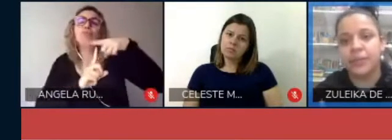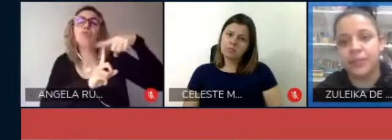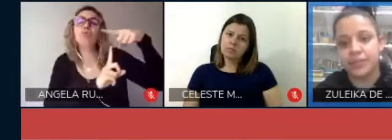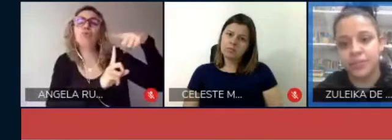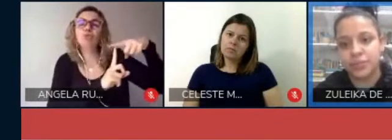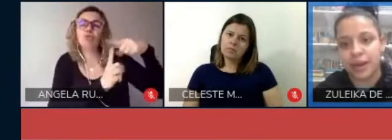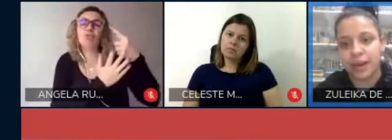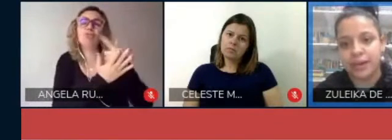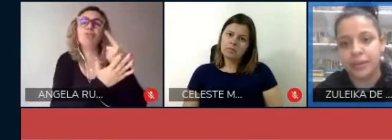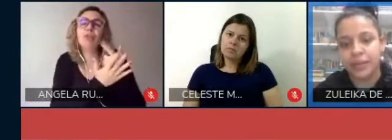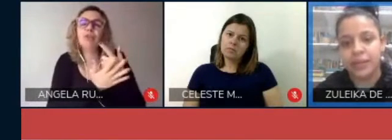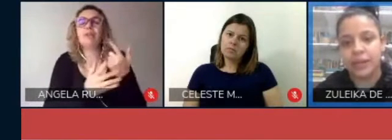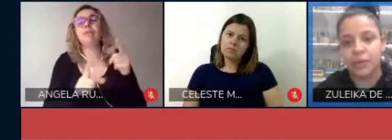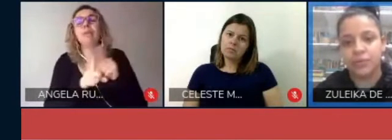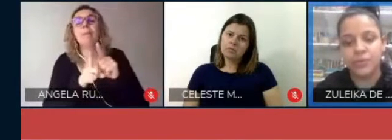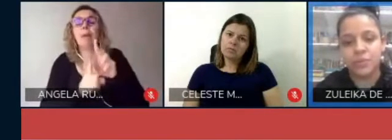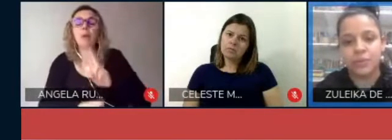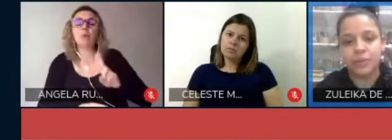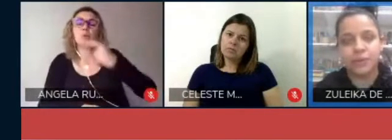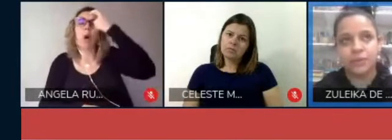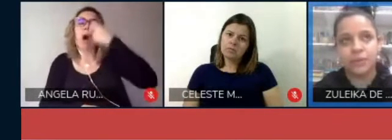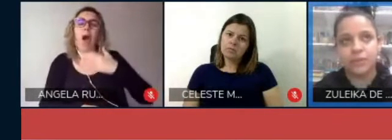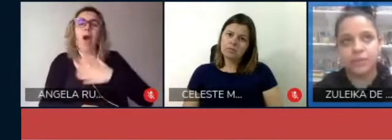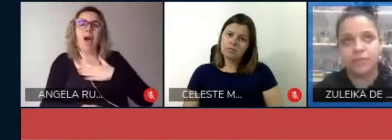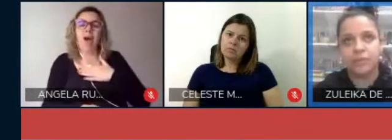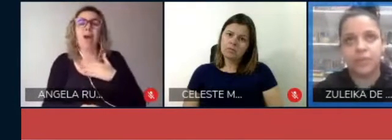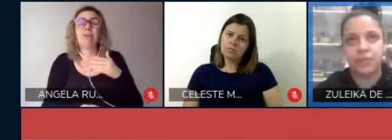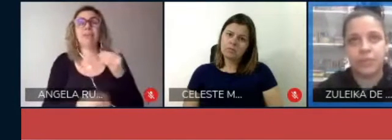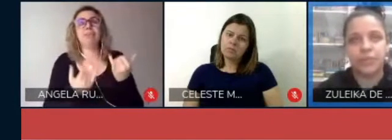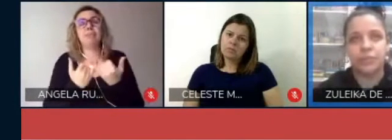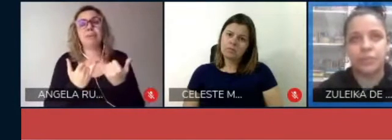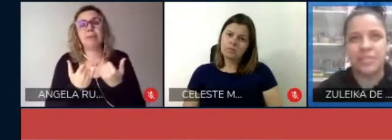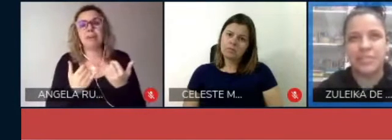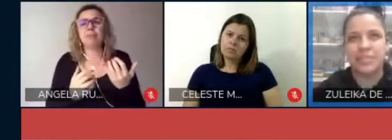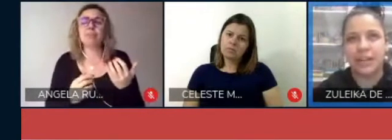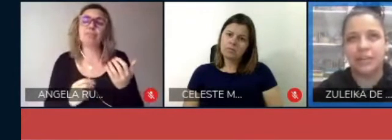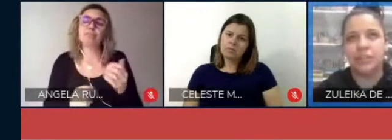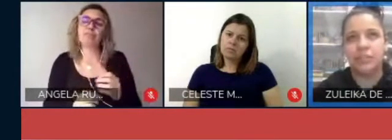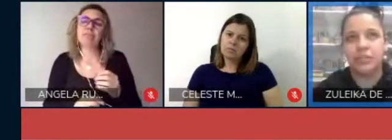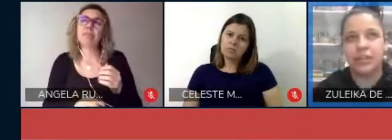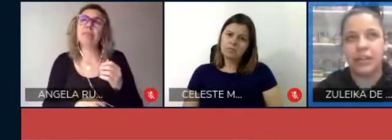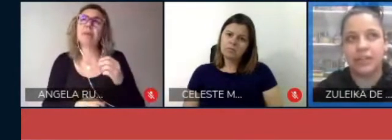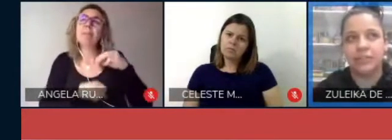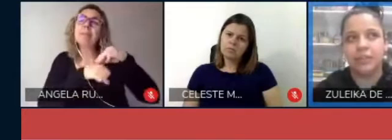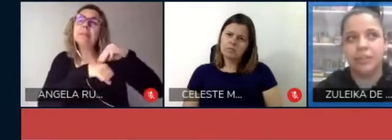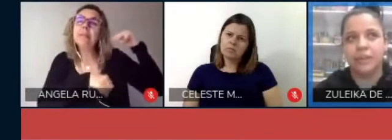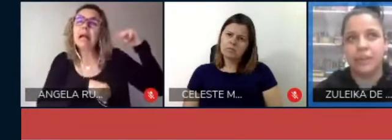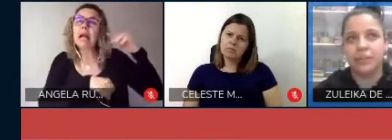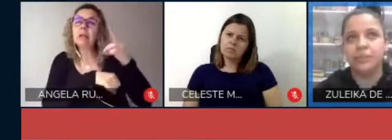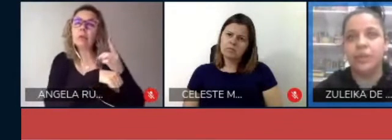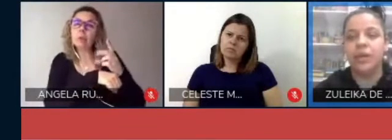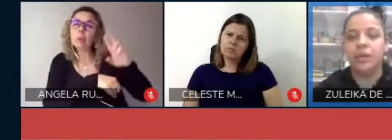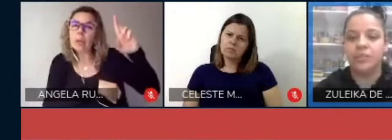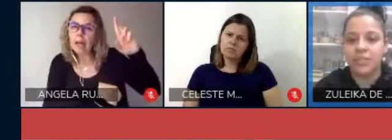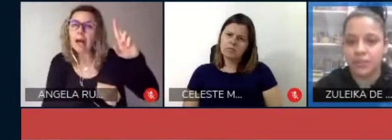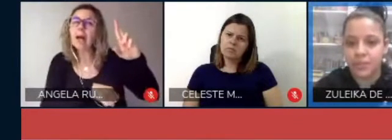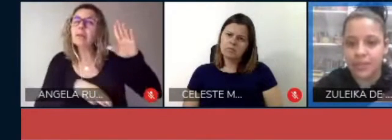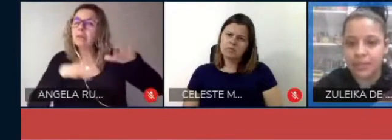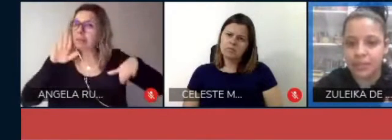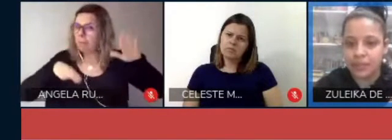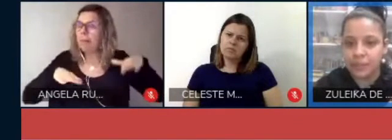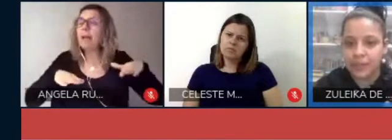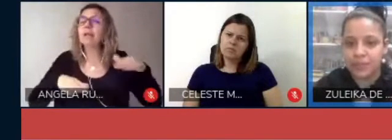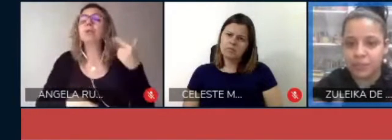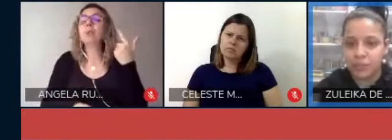material e categoria de usuário. Alguns, acho que no mestrado e doutorado, dependendo,